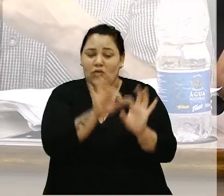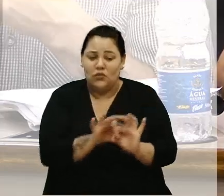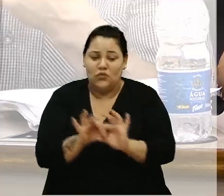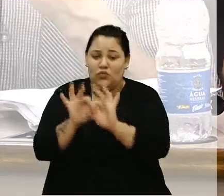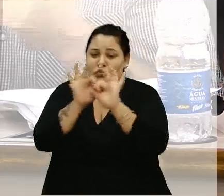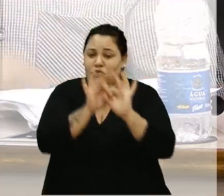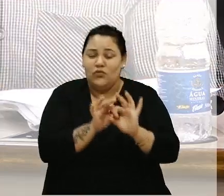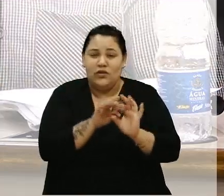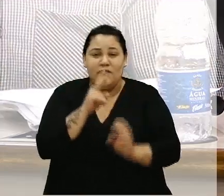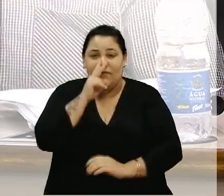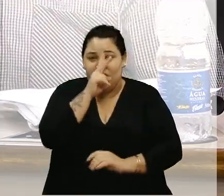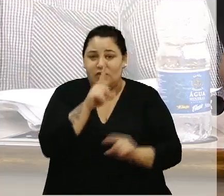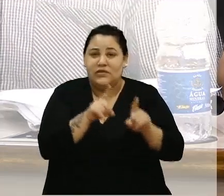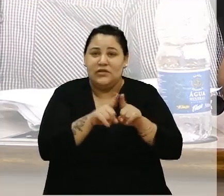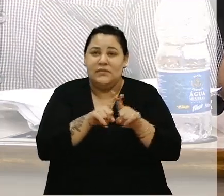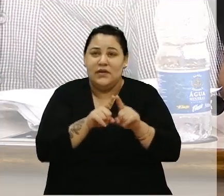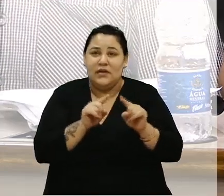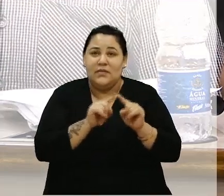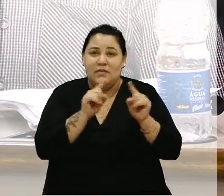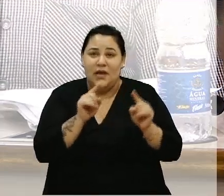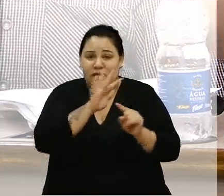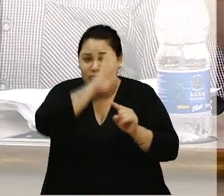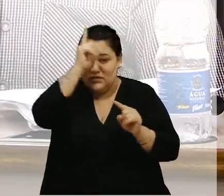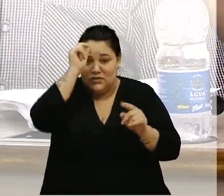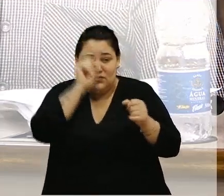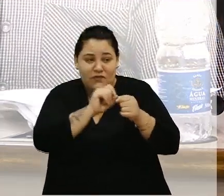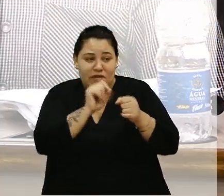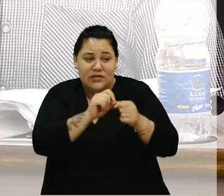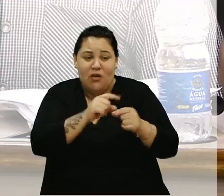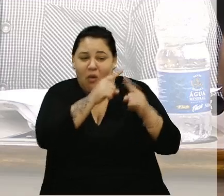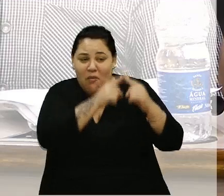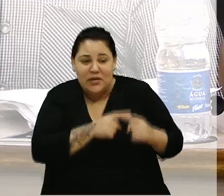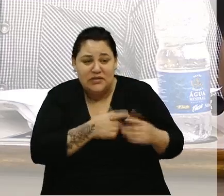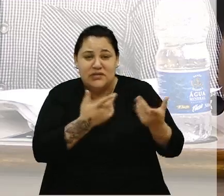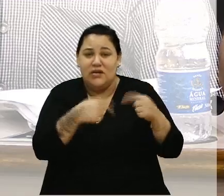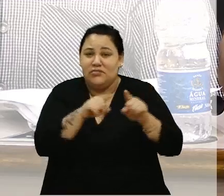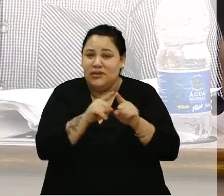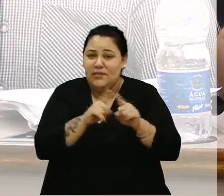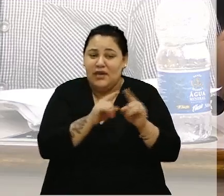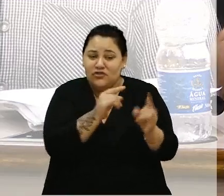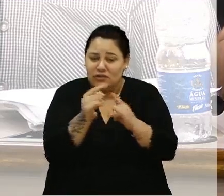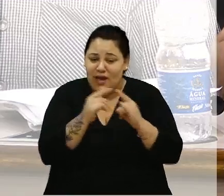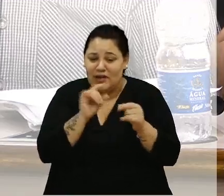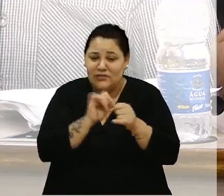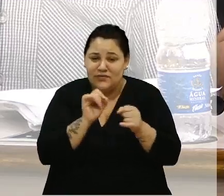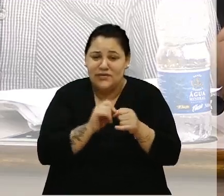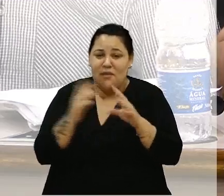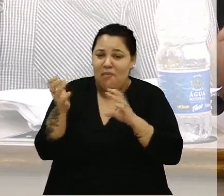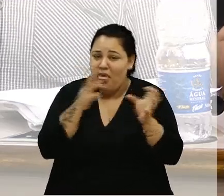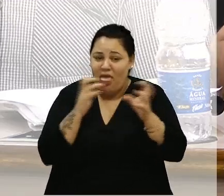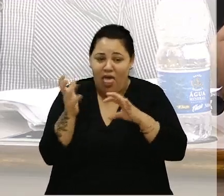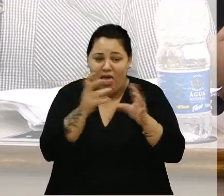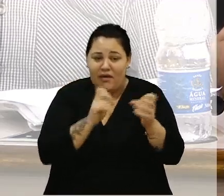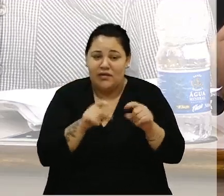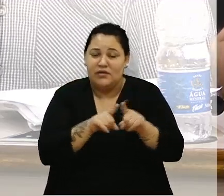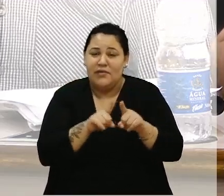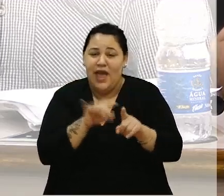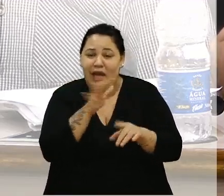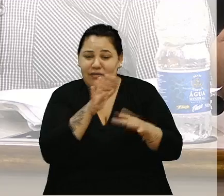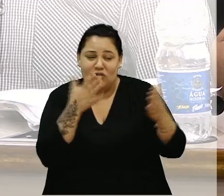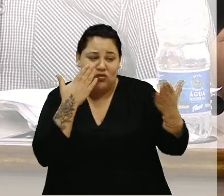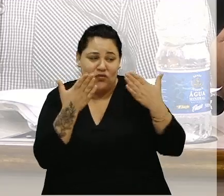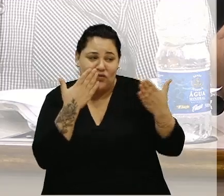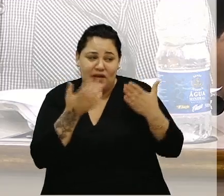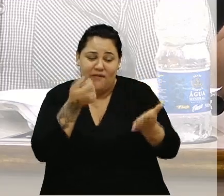forças. Mas municípios faziam cabo de guerra, entidades faziam cabo de guerra, que muitas vezes colocavam em xeque a luta